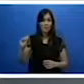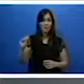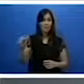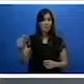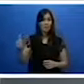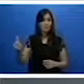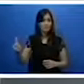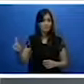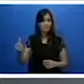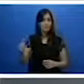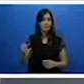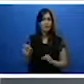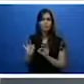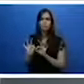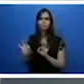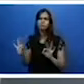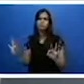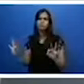186.